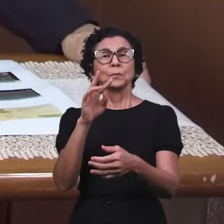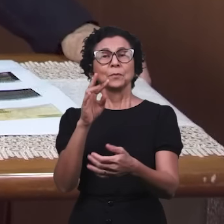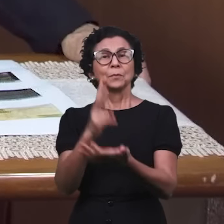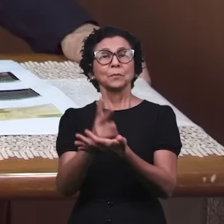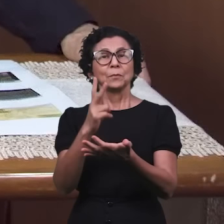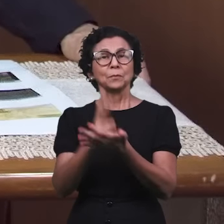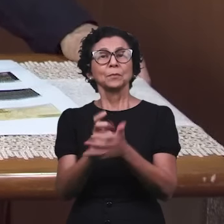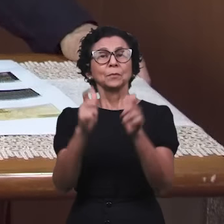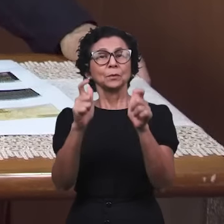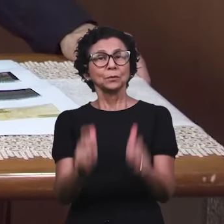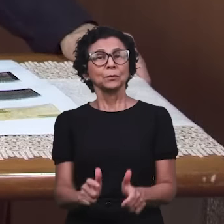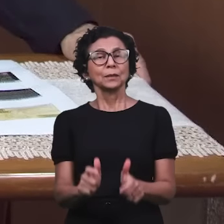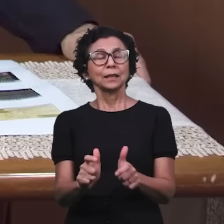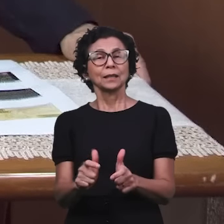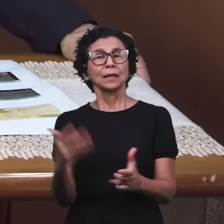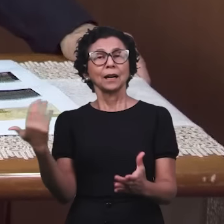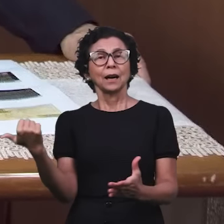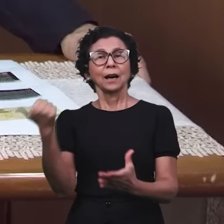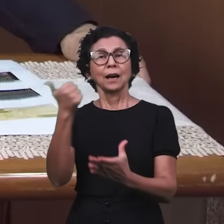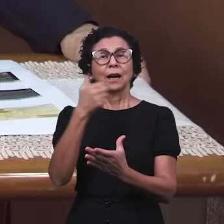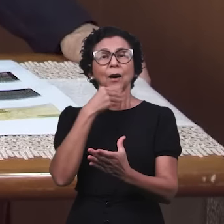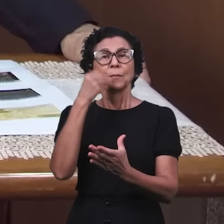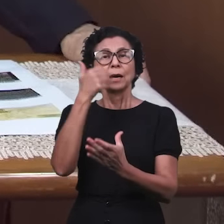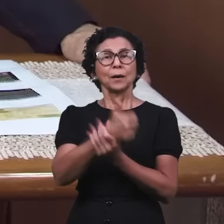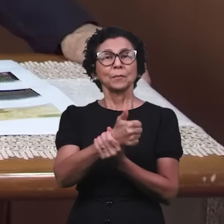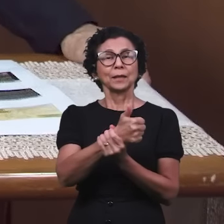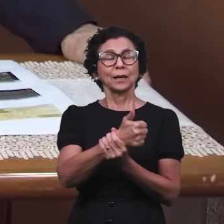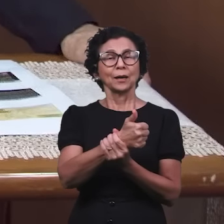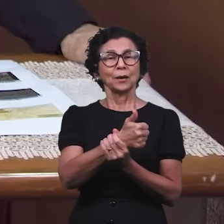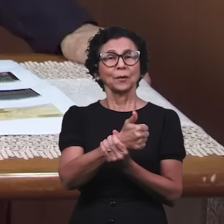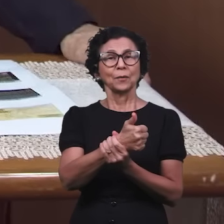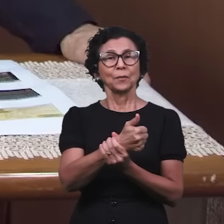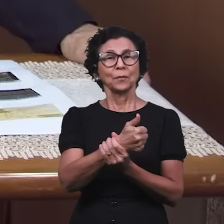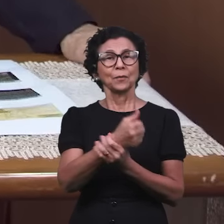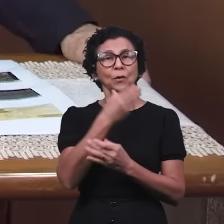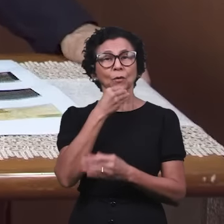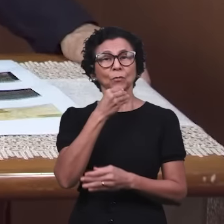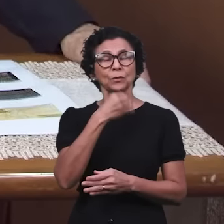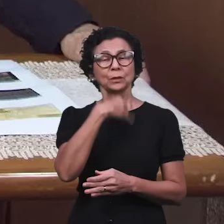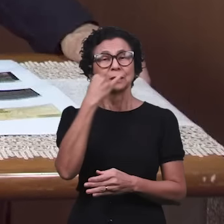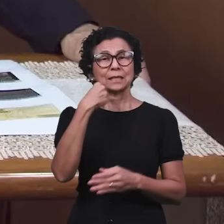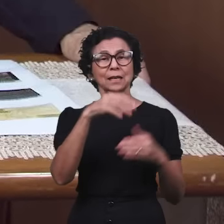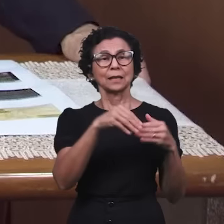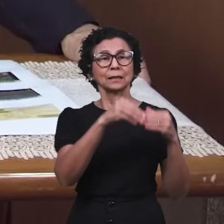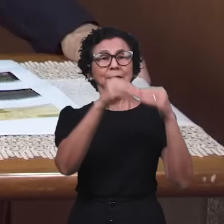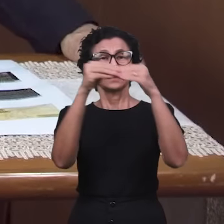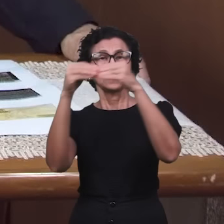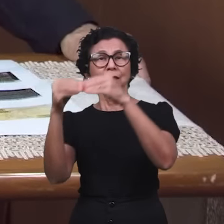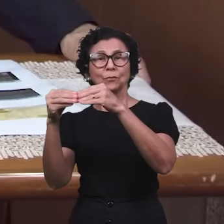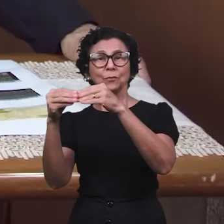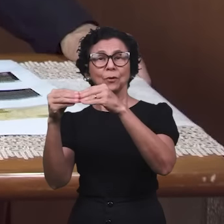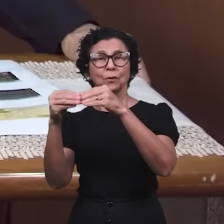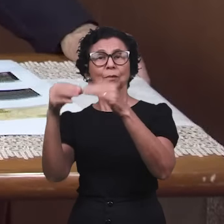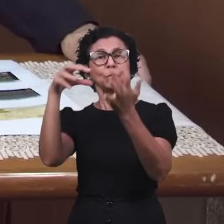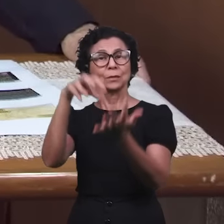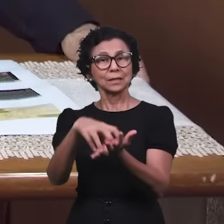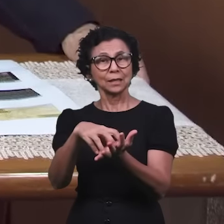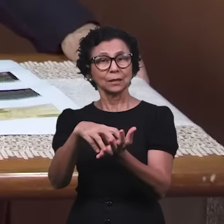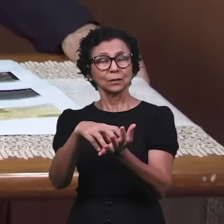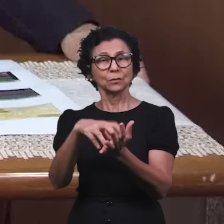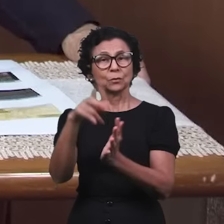lugar que Abraão levou Isaque. Ou seja, o centro do projeto